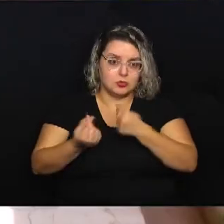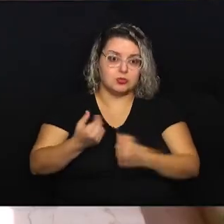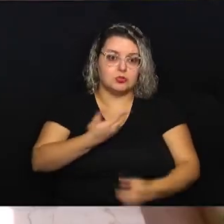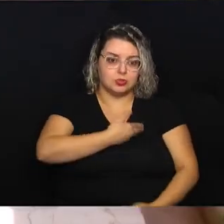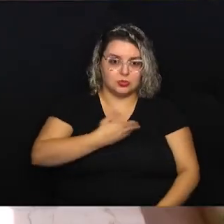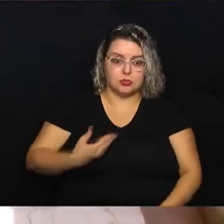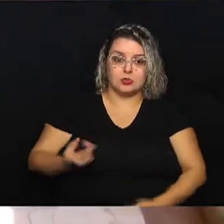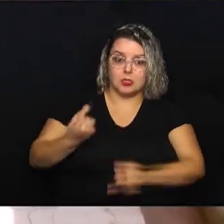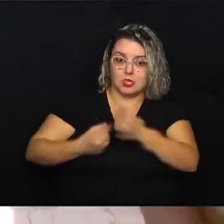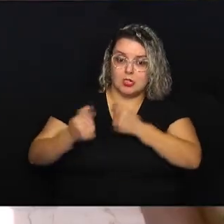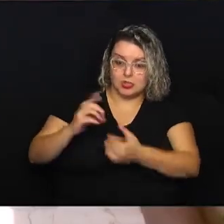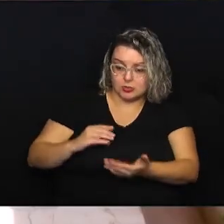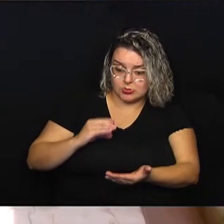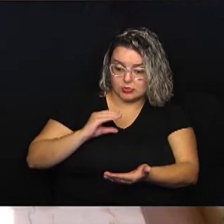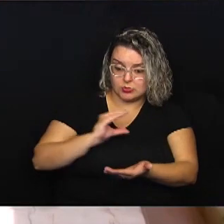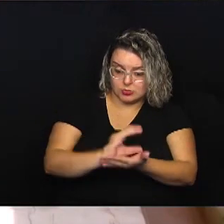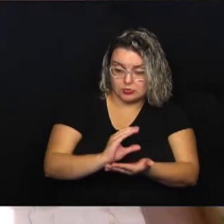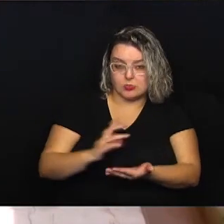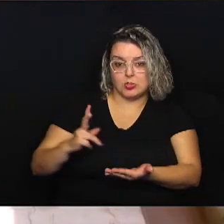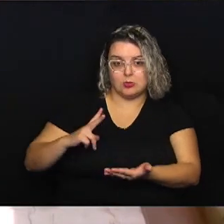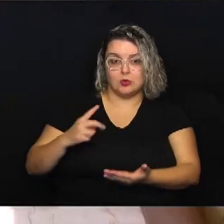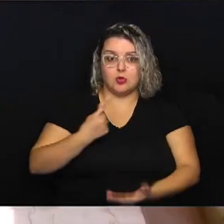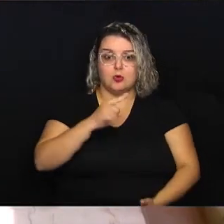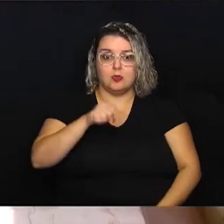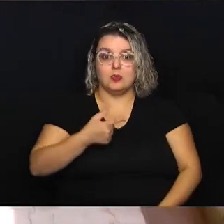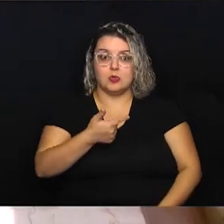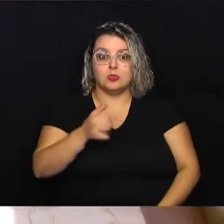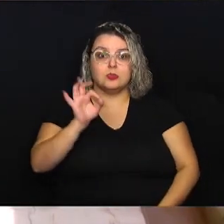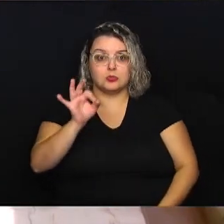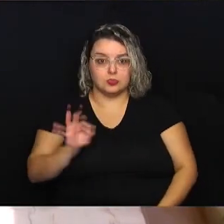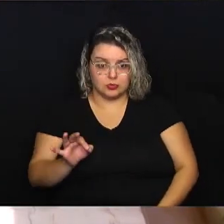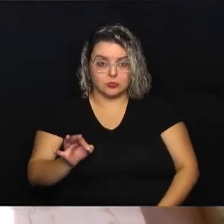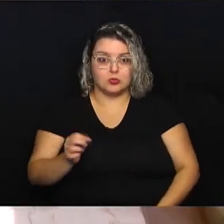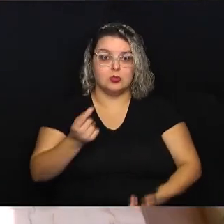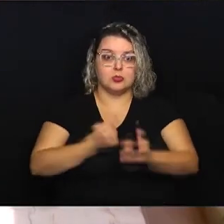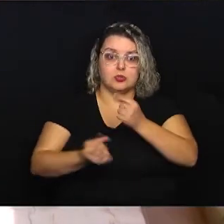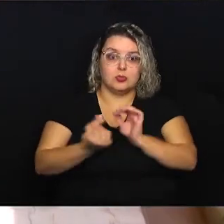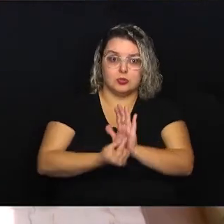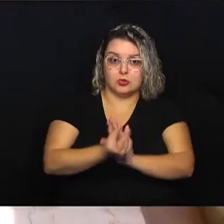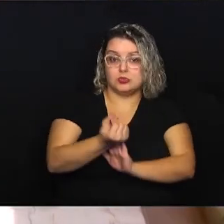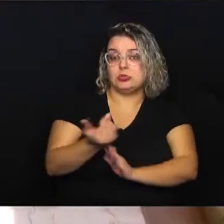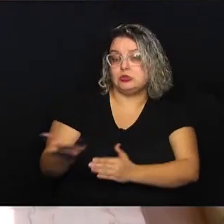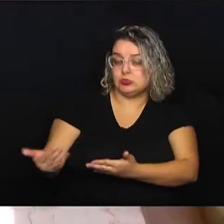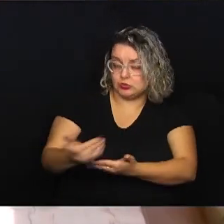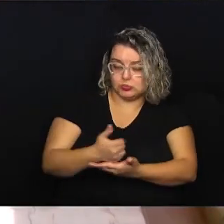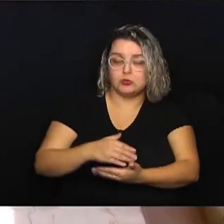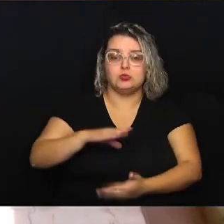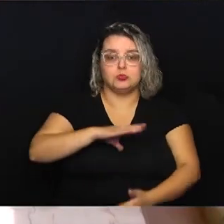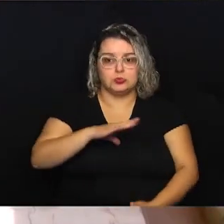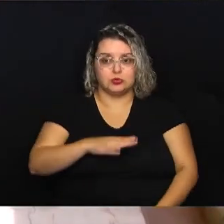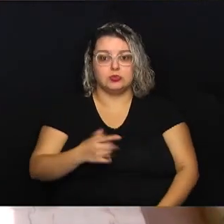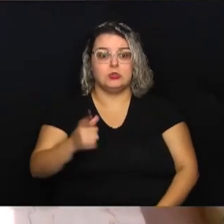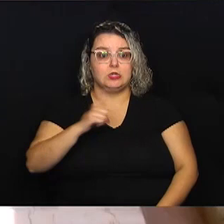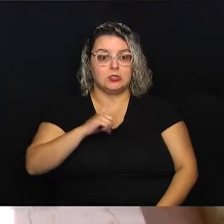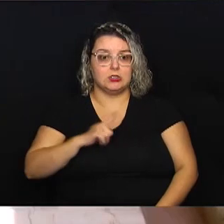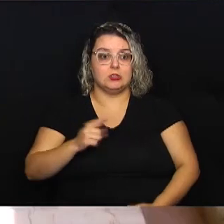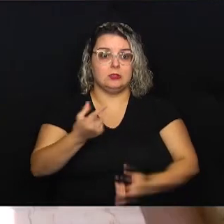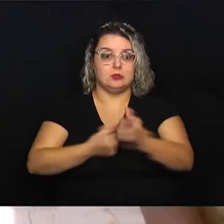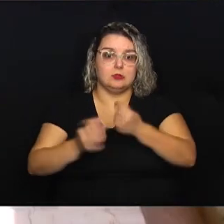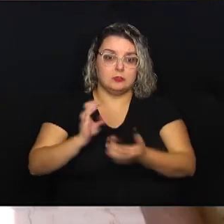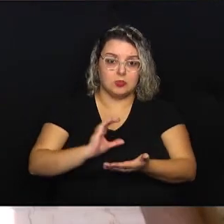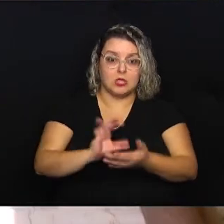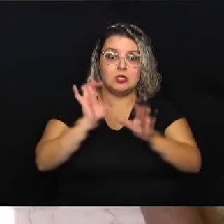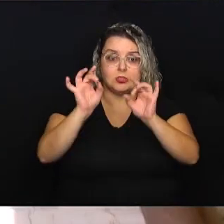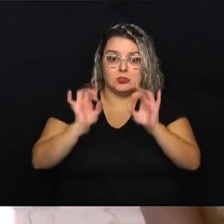emendas individuais representam até 1,2% da receita corrente do município, que tem destinação específica para